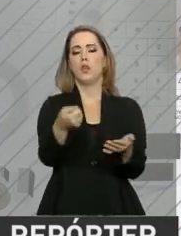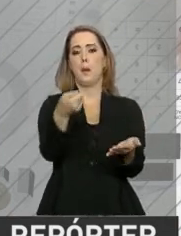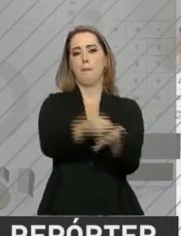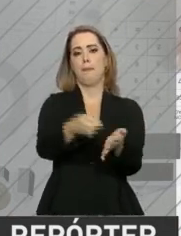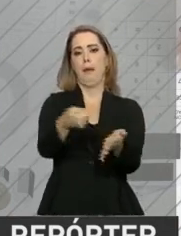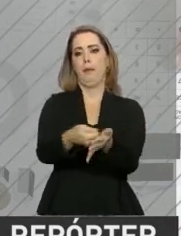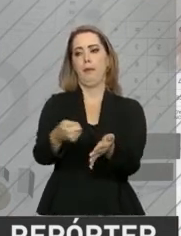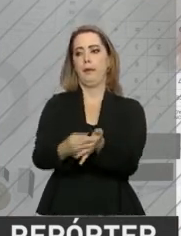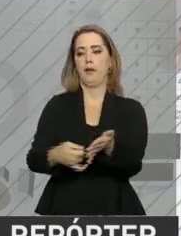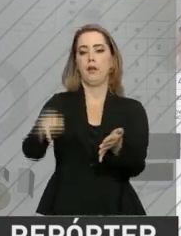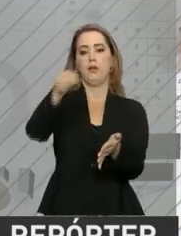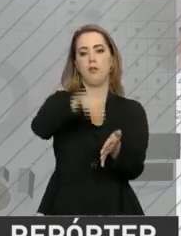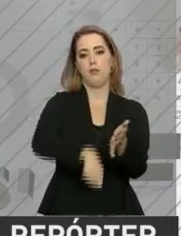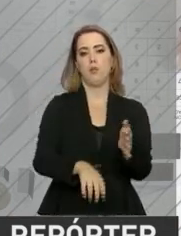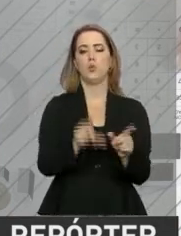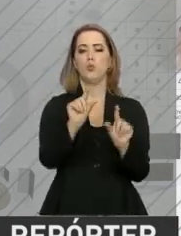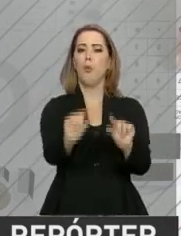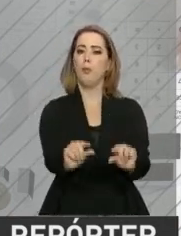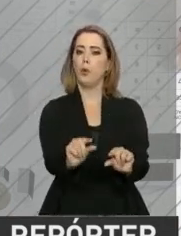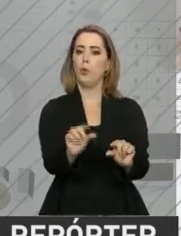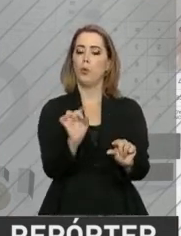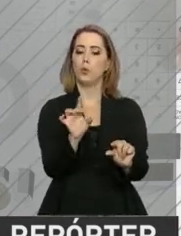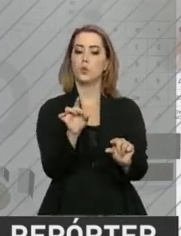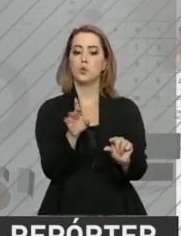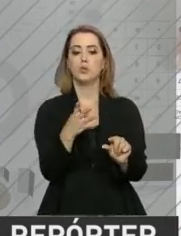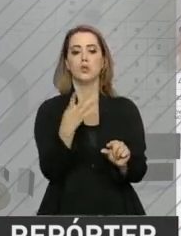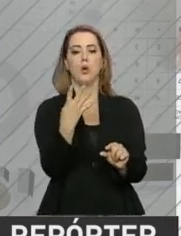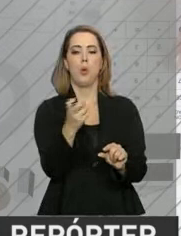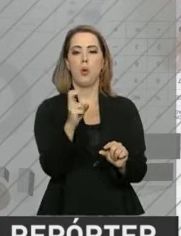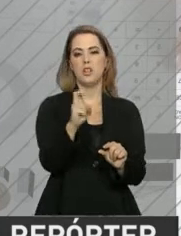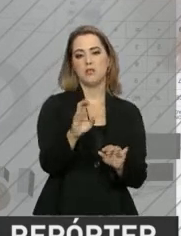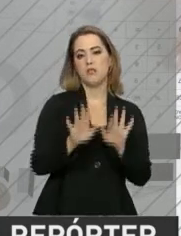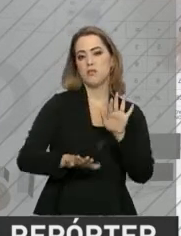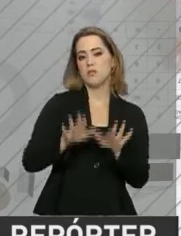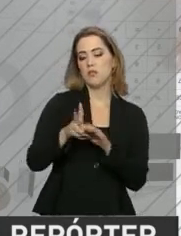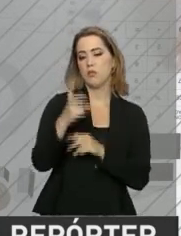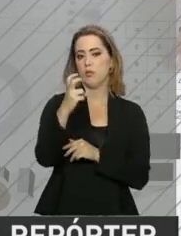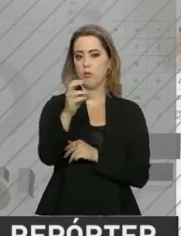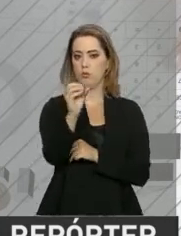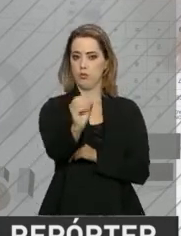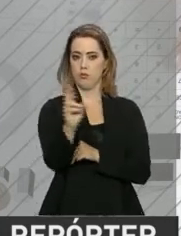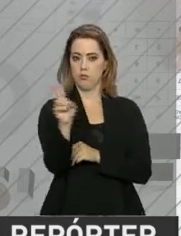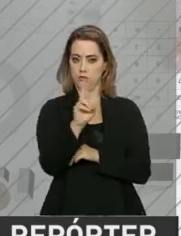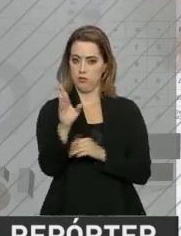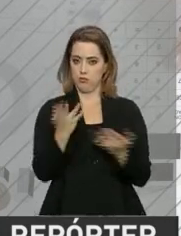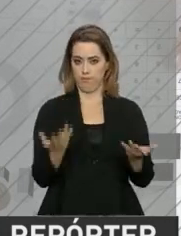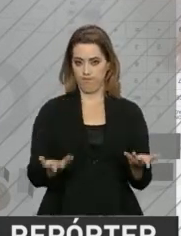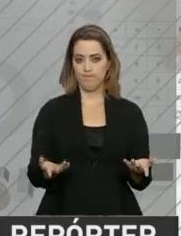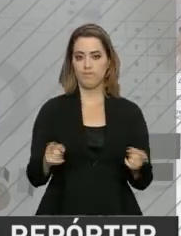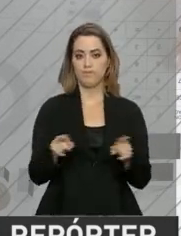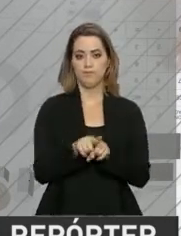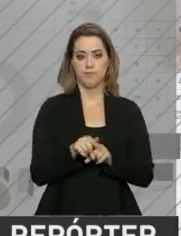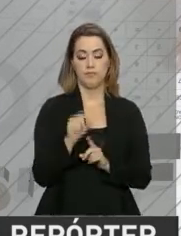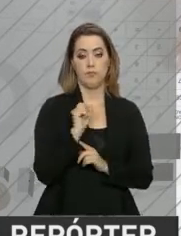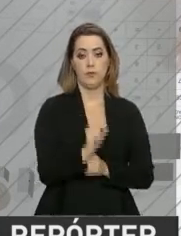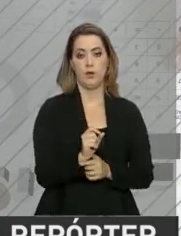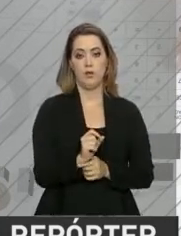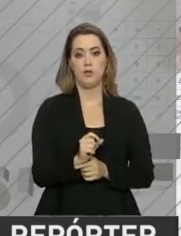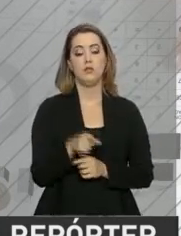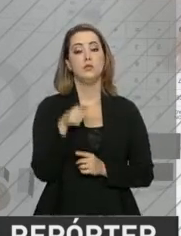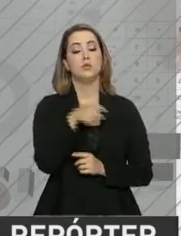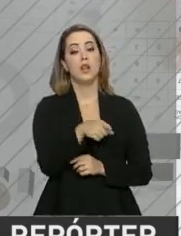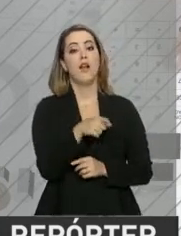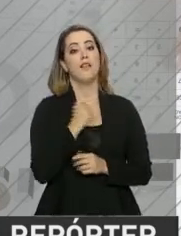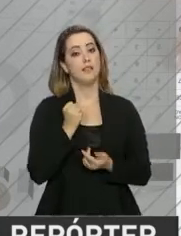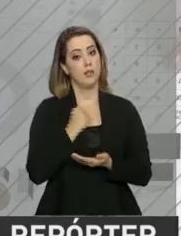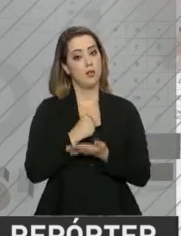tributos federais. Paga apenas um valor fixo, de acordo com a atividade que desempenha, entre R$ 45 e R$ 50. Com